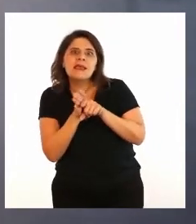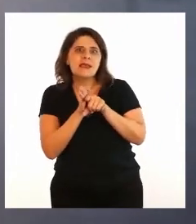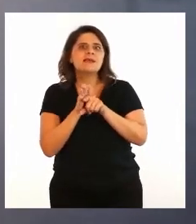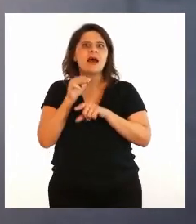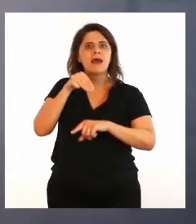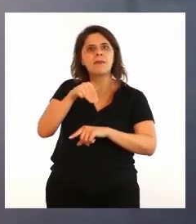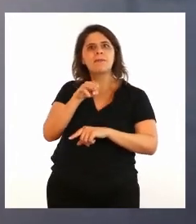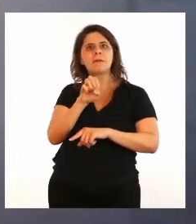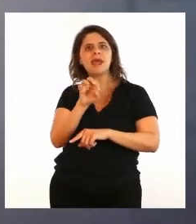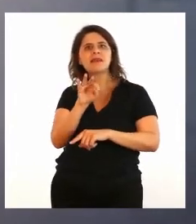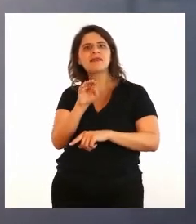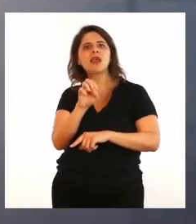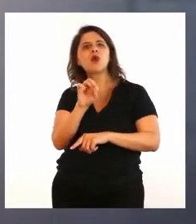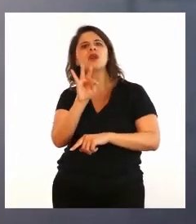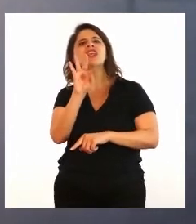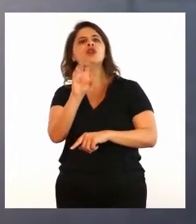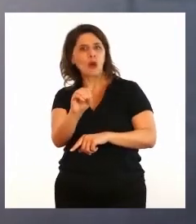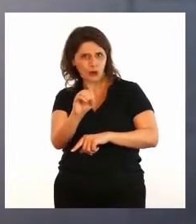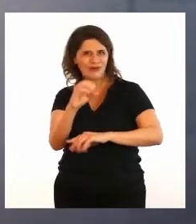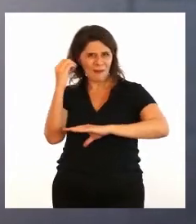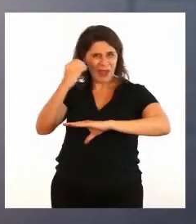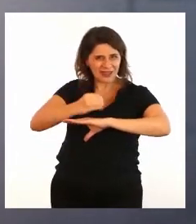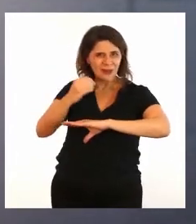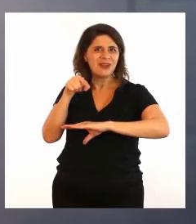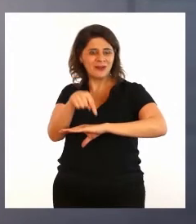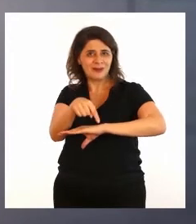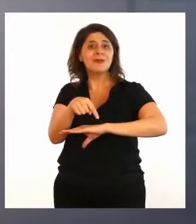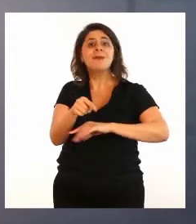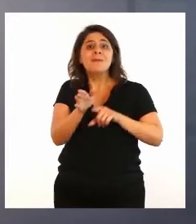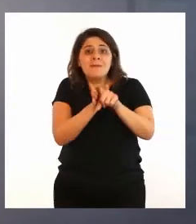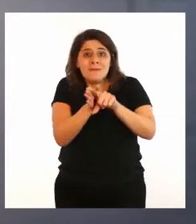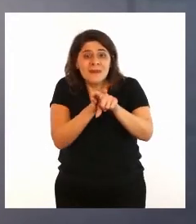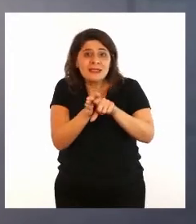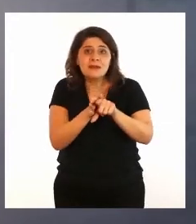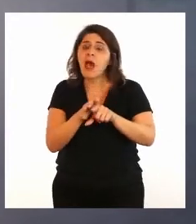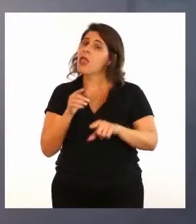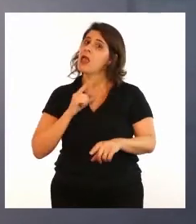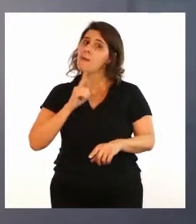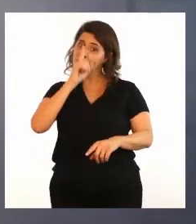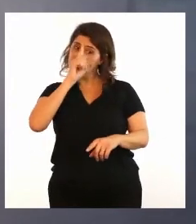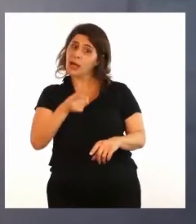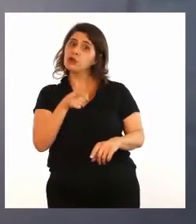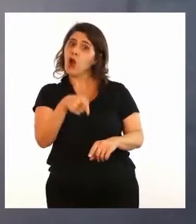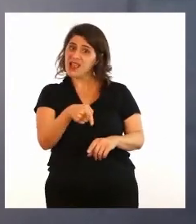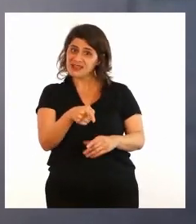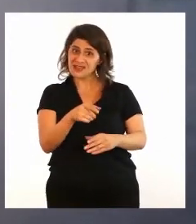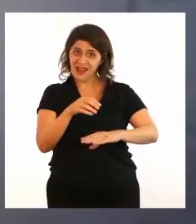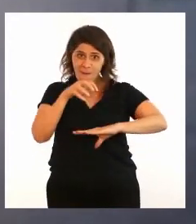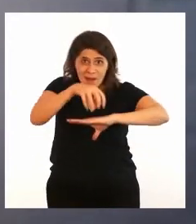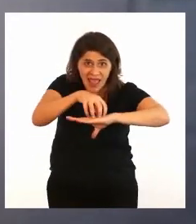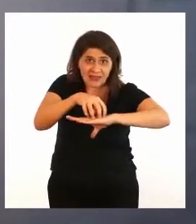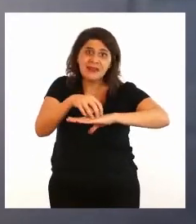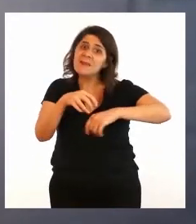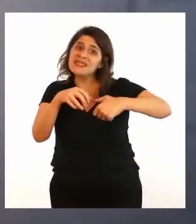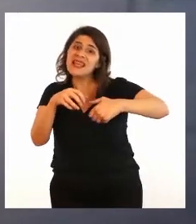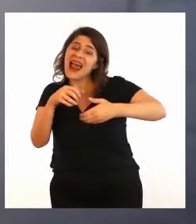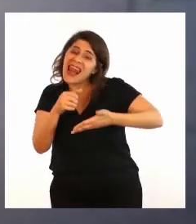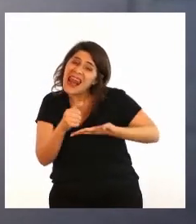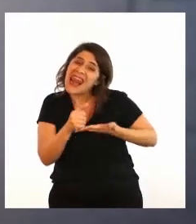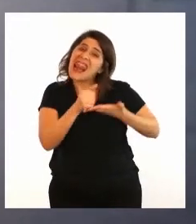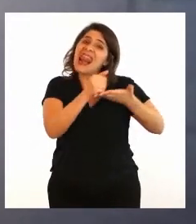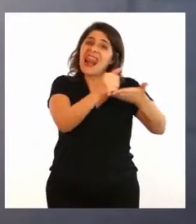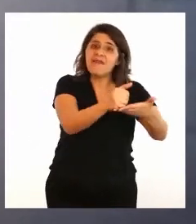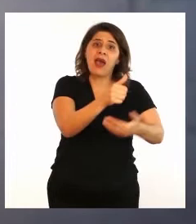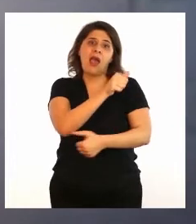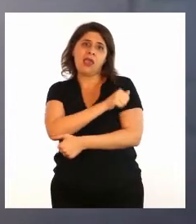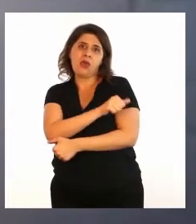meteoritos, determinou que o Bendegó deveria ser transportado de onde ele estava, na margem do riacho, no sertão da Bahia,